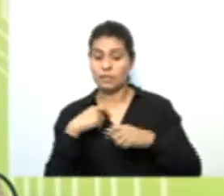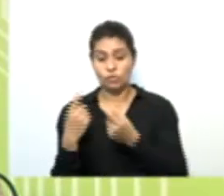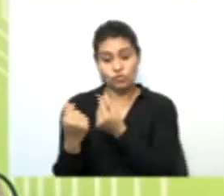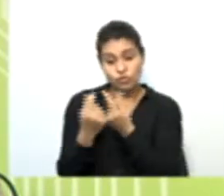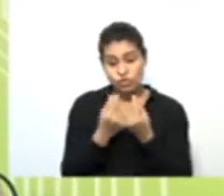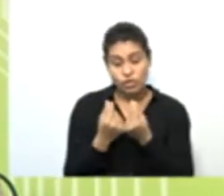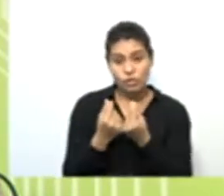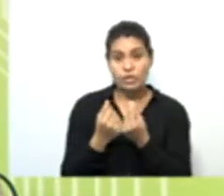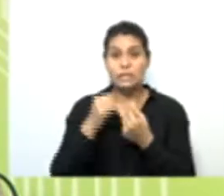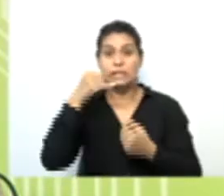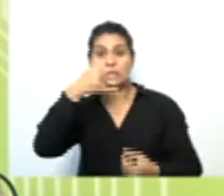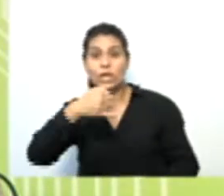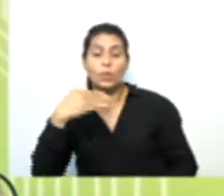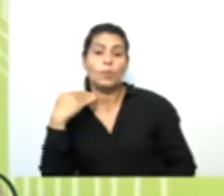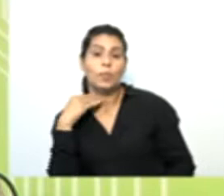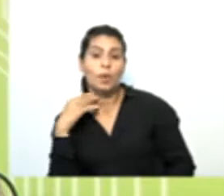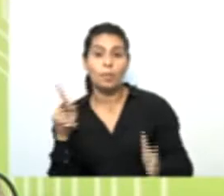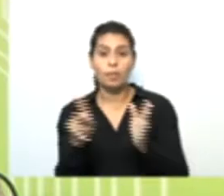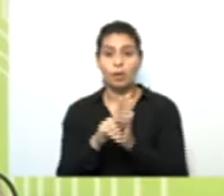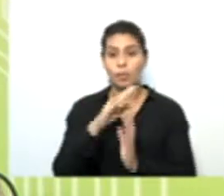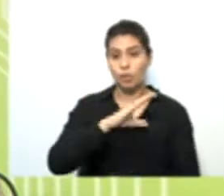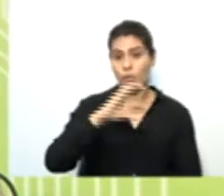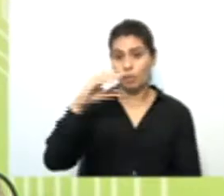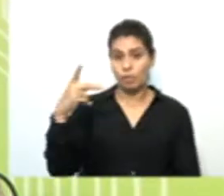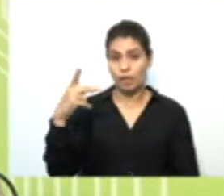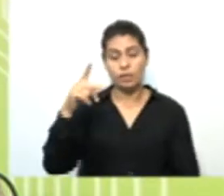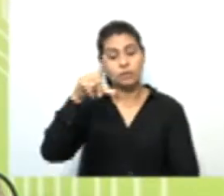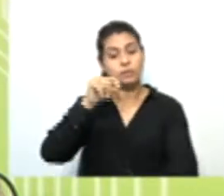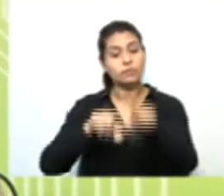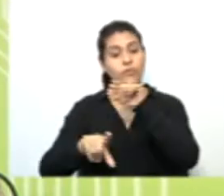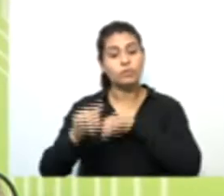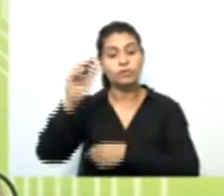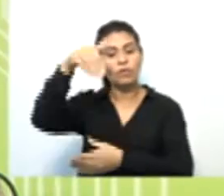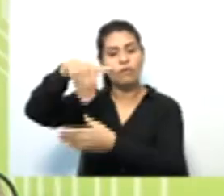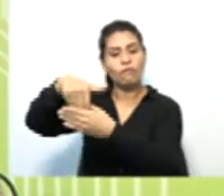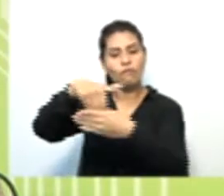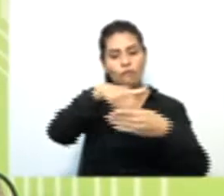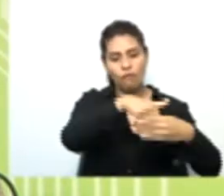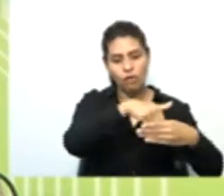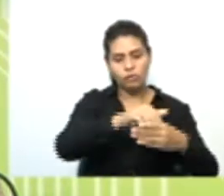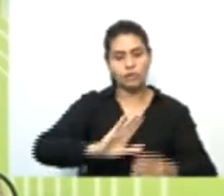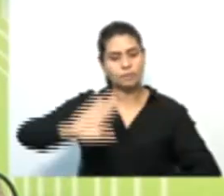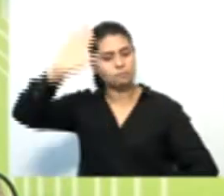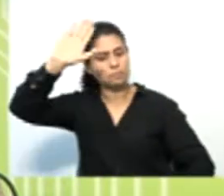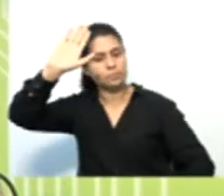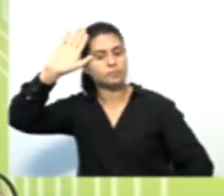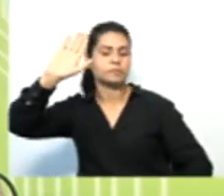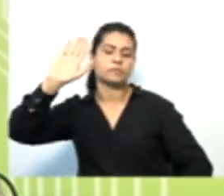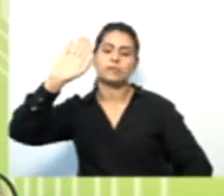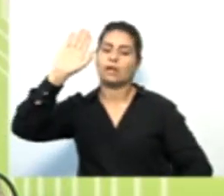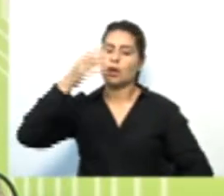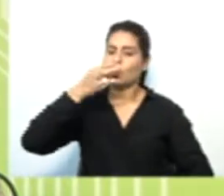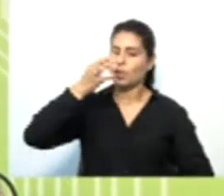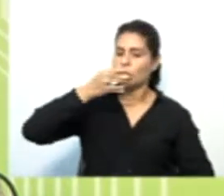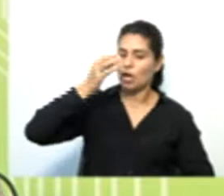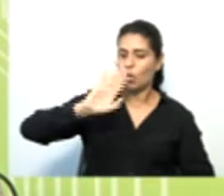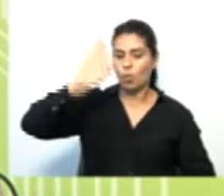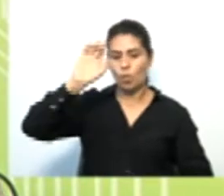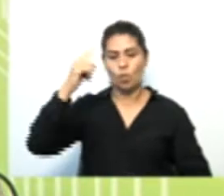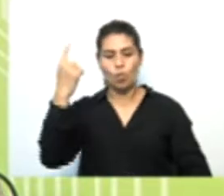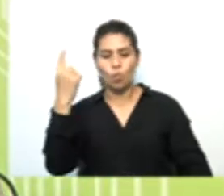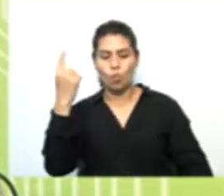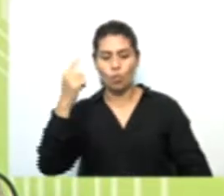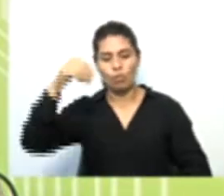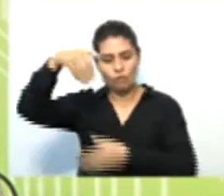capital. Quando você fala de um banco cooperado, você vai ter a decisão de acordo com os votos. Cada cooperado levanta a mão, faz o seu voto,